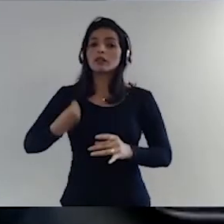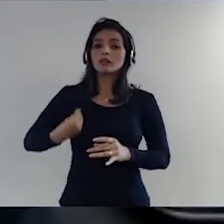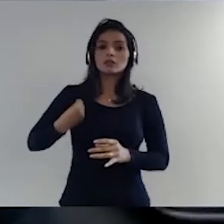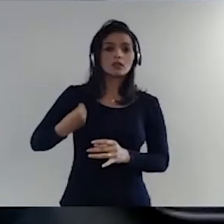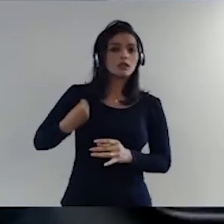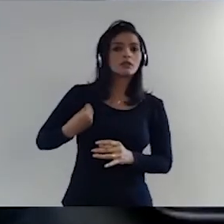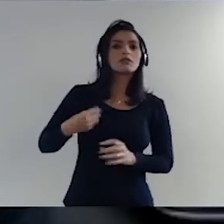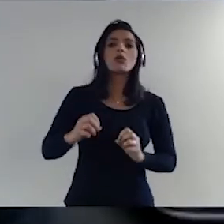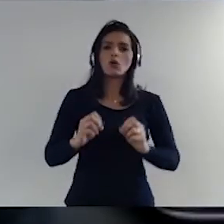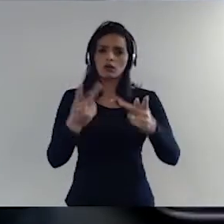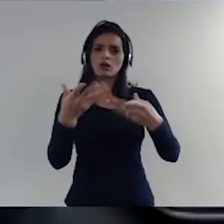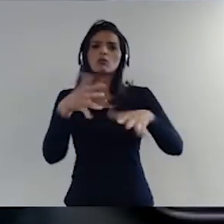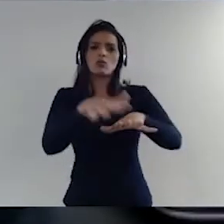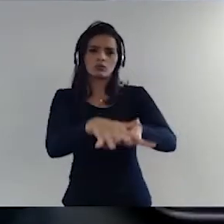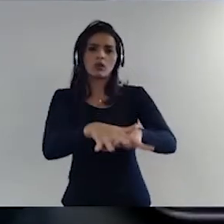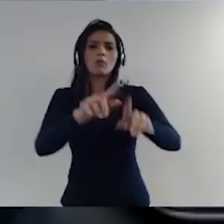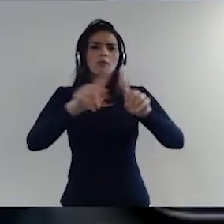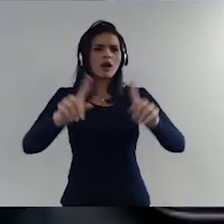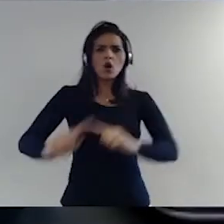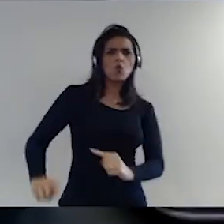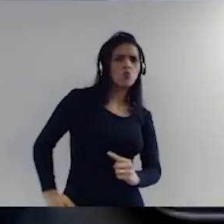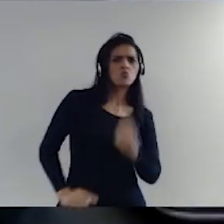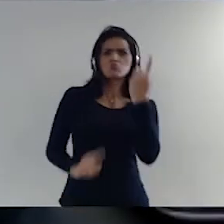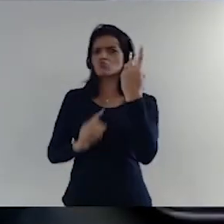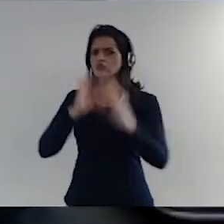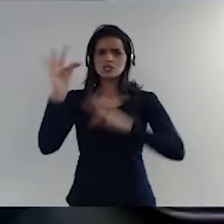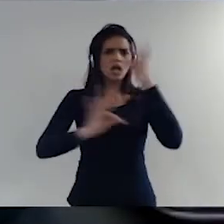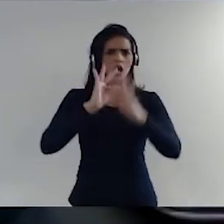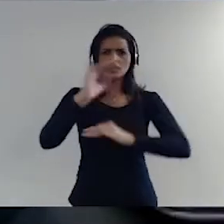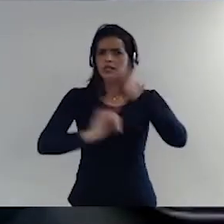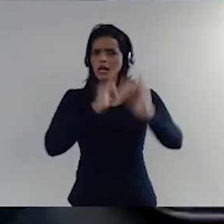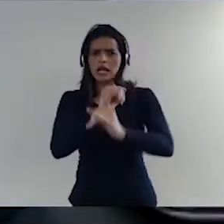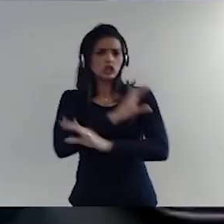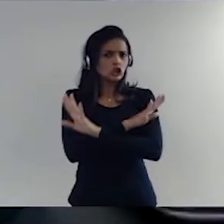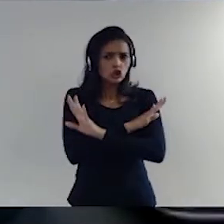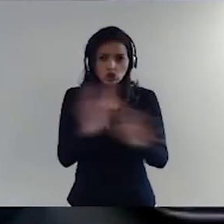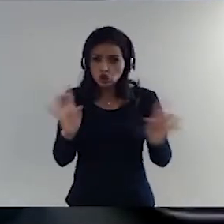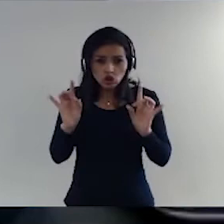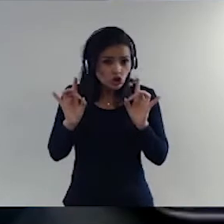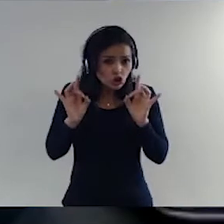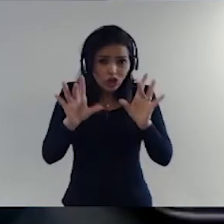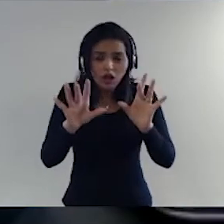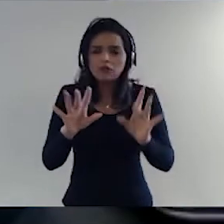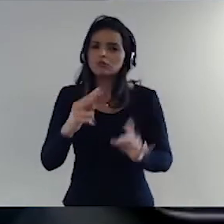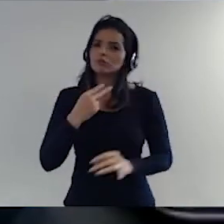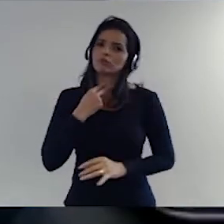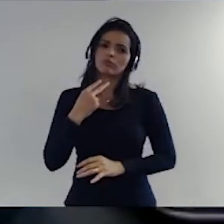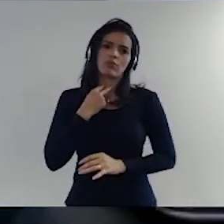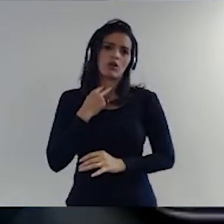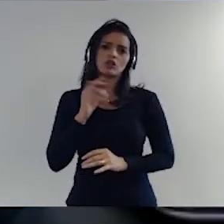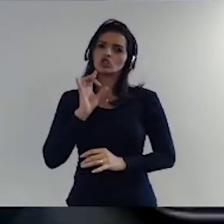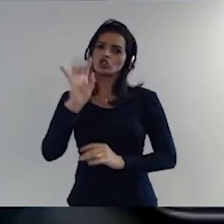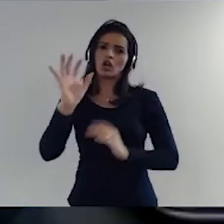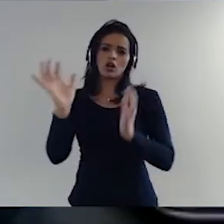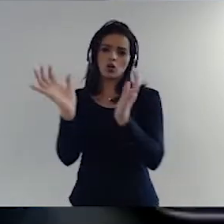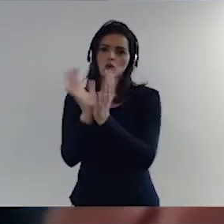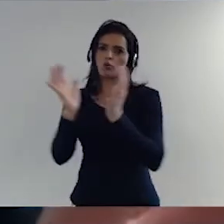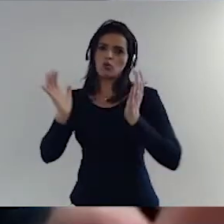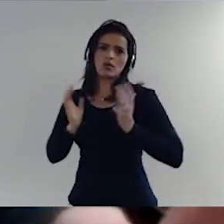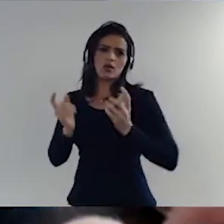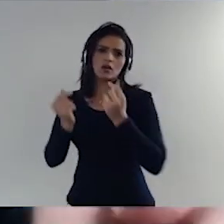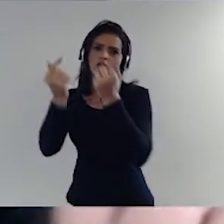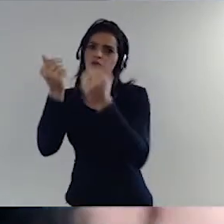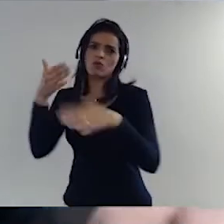é elitizar o acesso à justiça, o que nós não podemos permitir de nenhuma maneira.